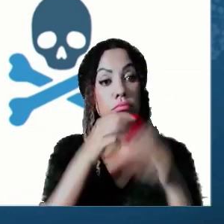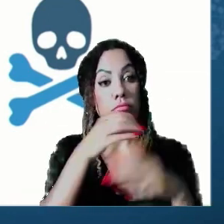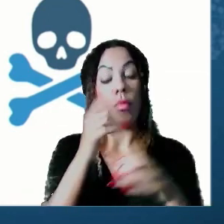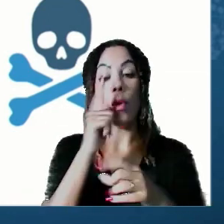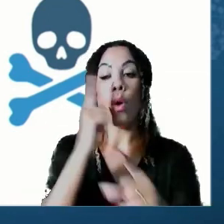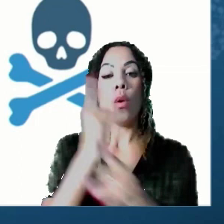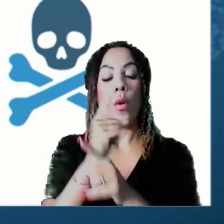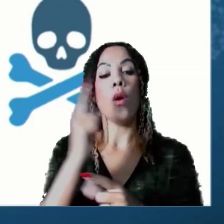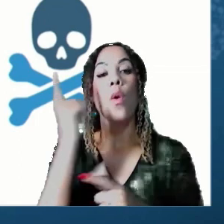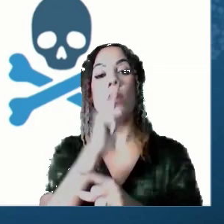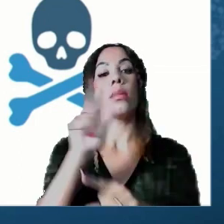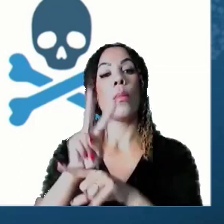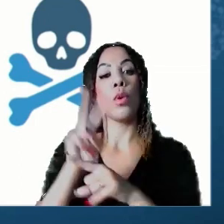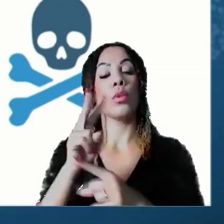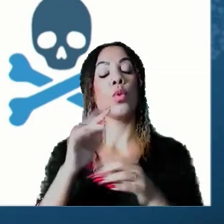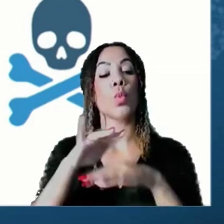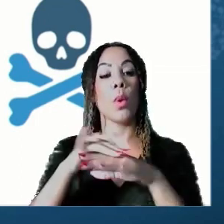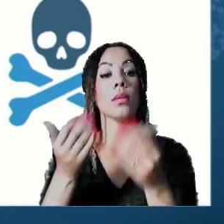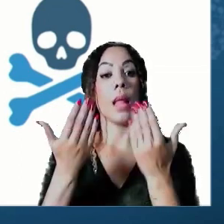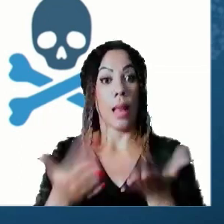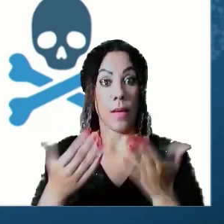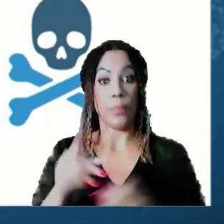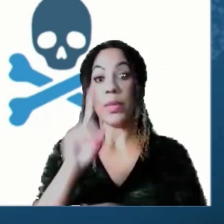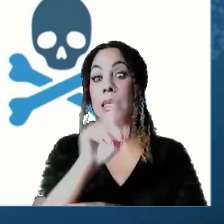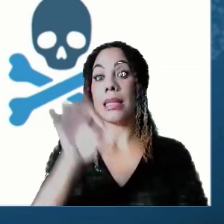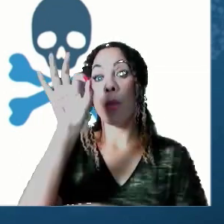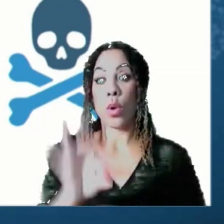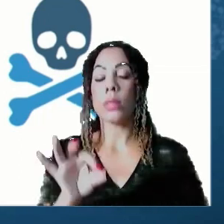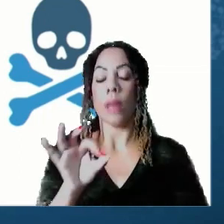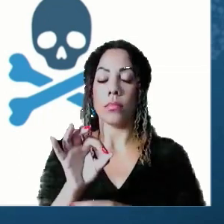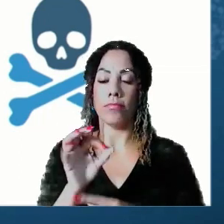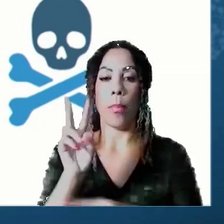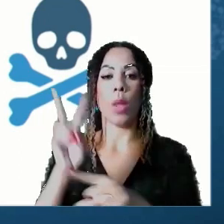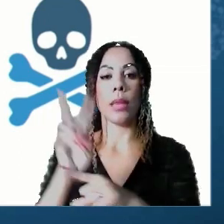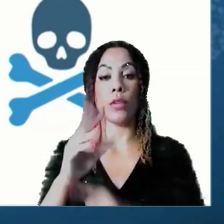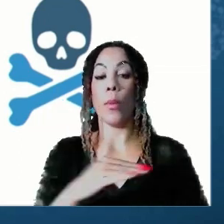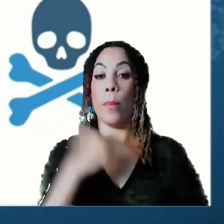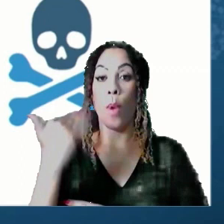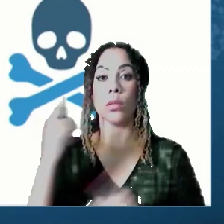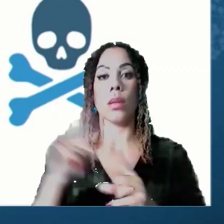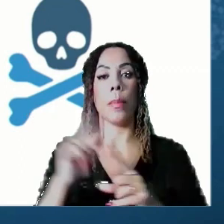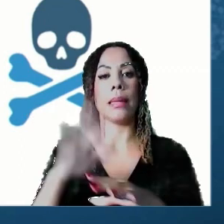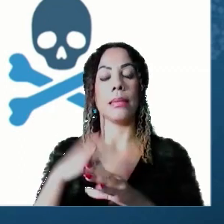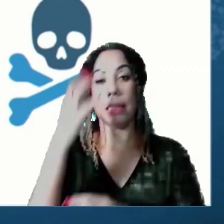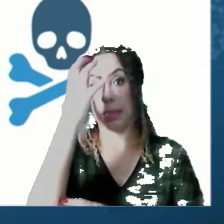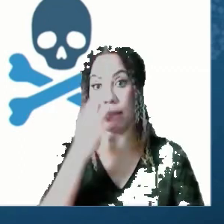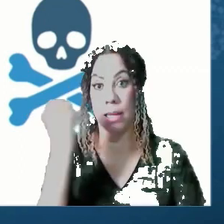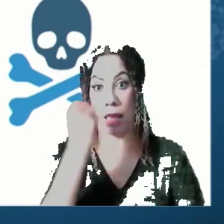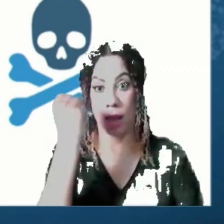leves e 100% contra doenças severas e mortes, óbitos. Quando desenhamos um teste clínico,